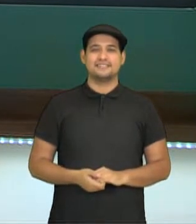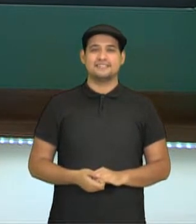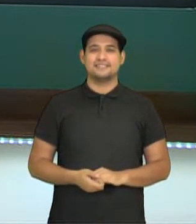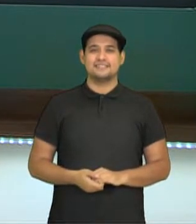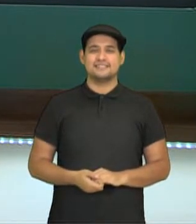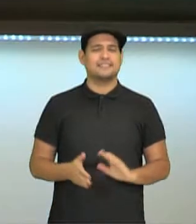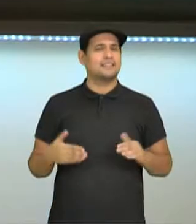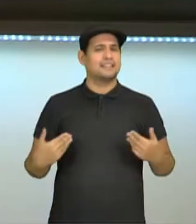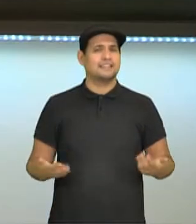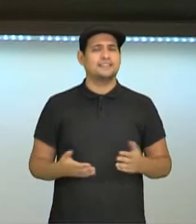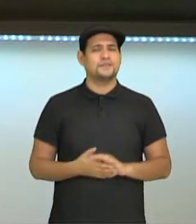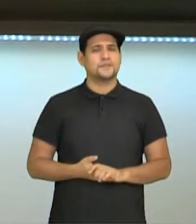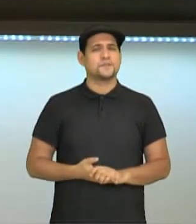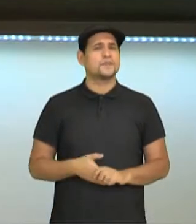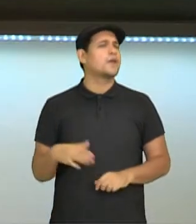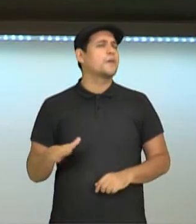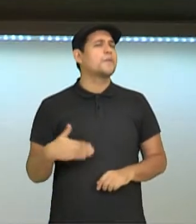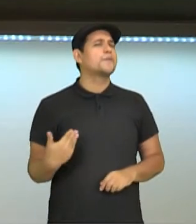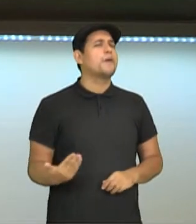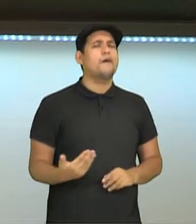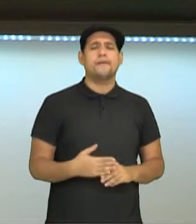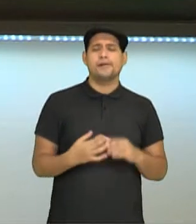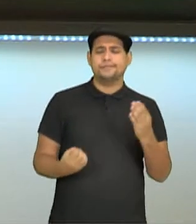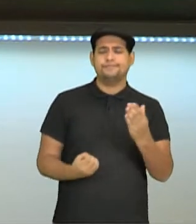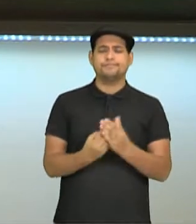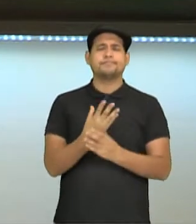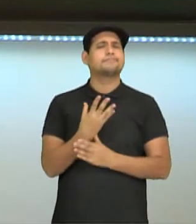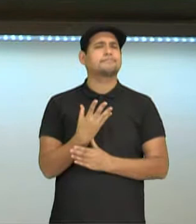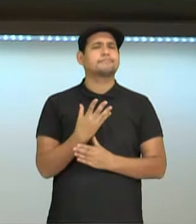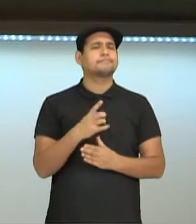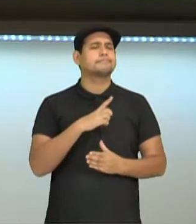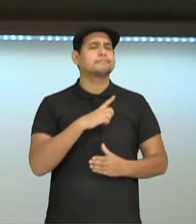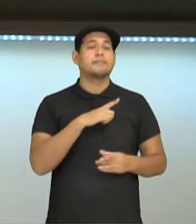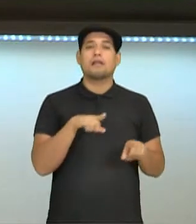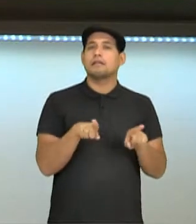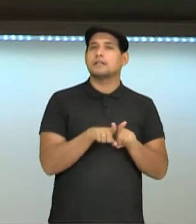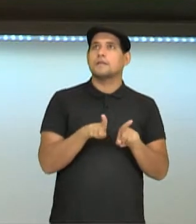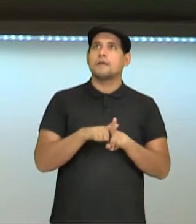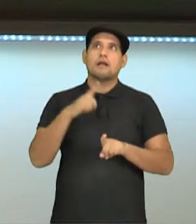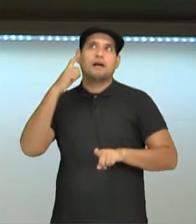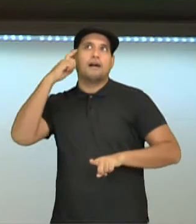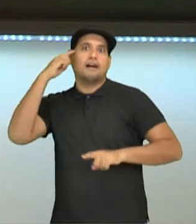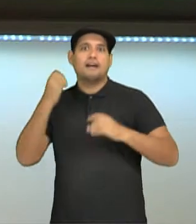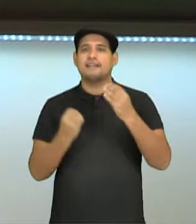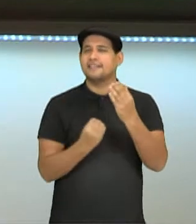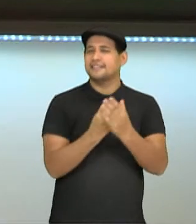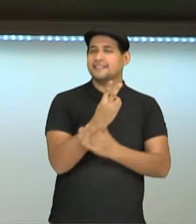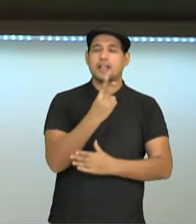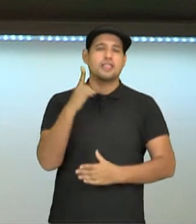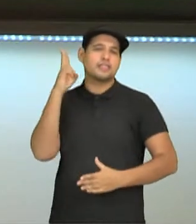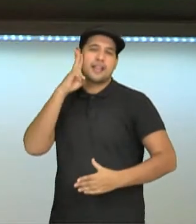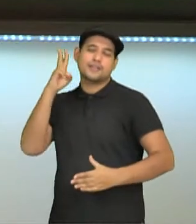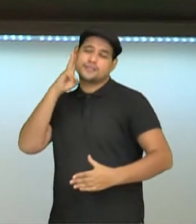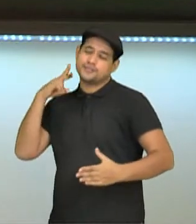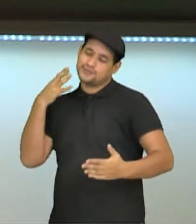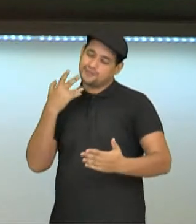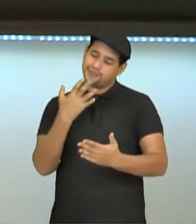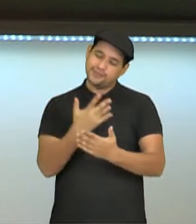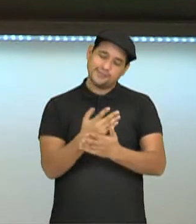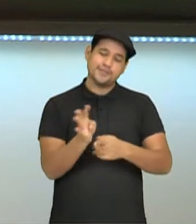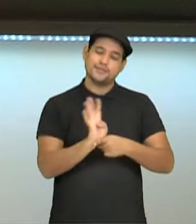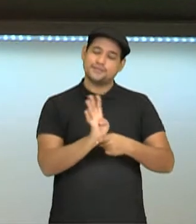Bom, quais são então as criações e os inventos da história do cinema?